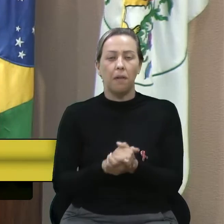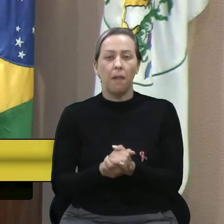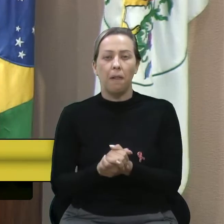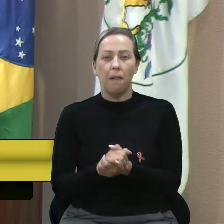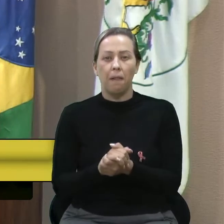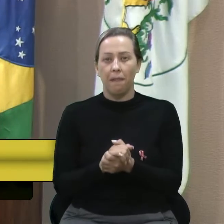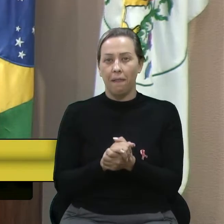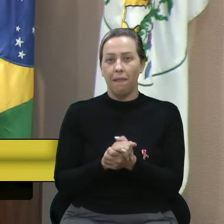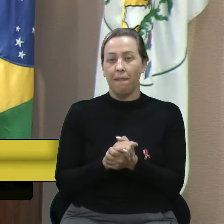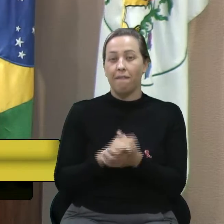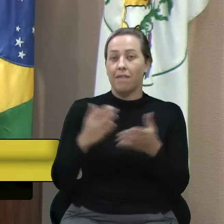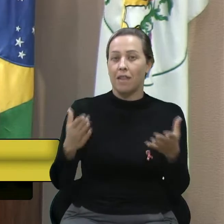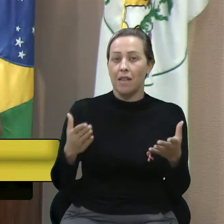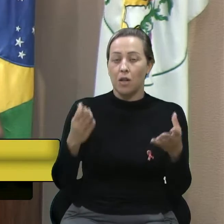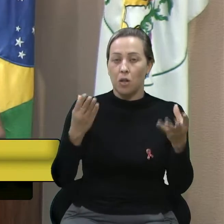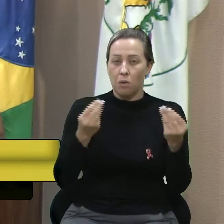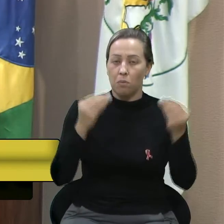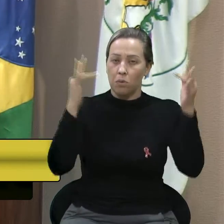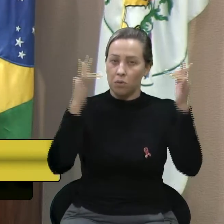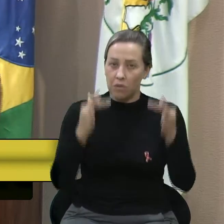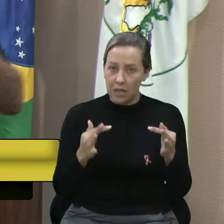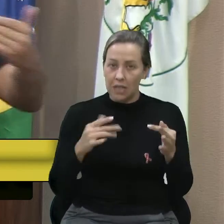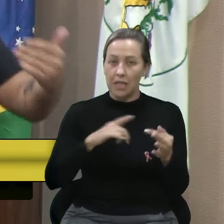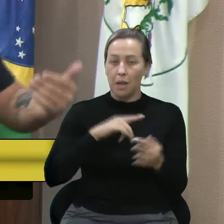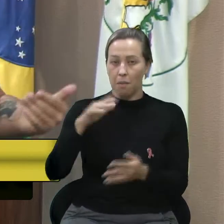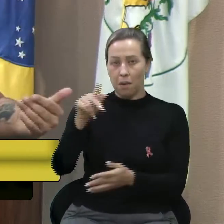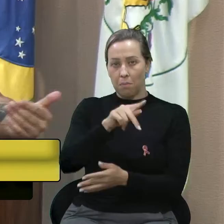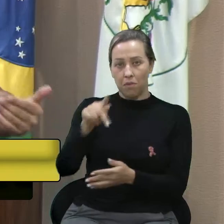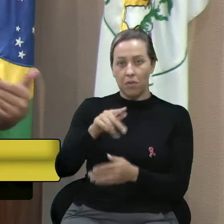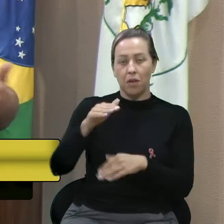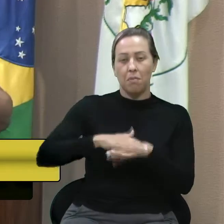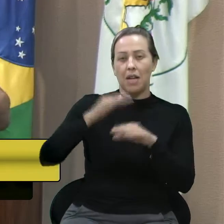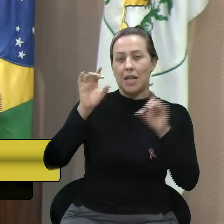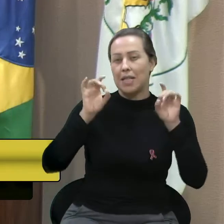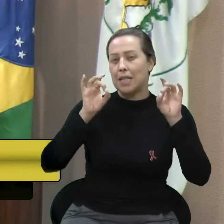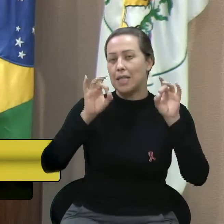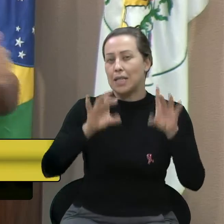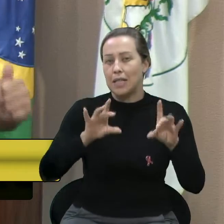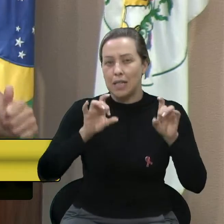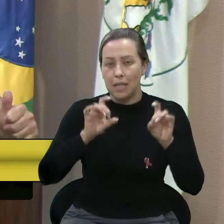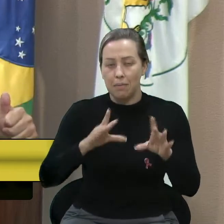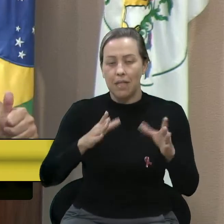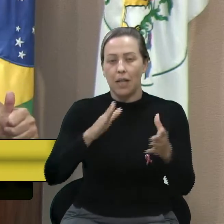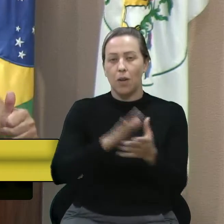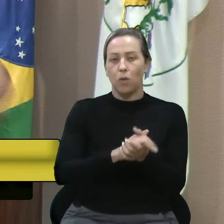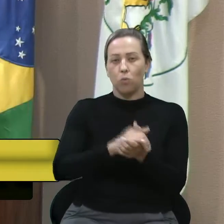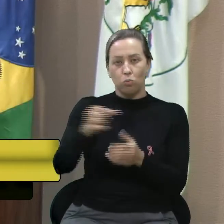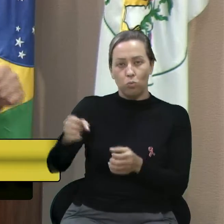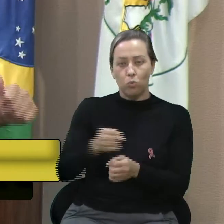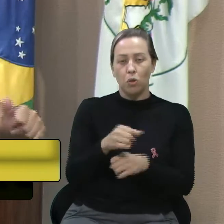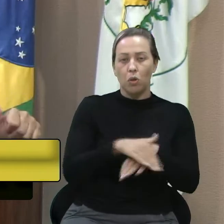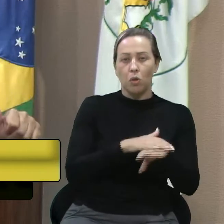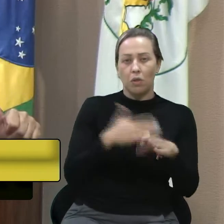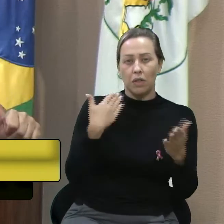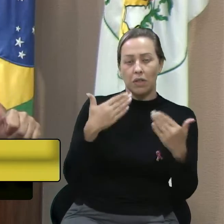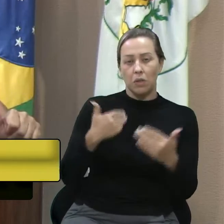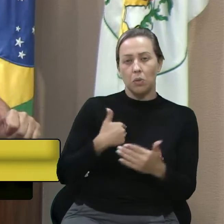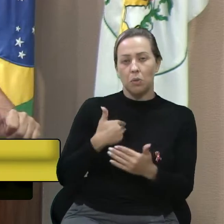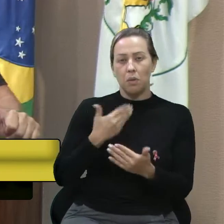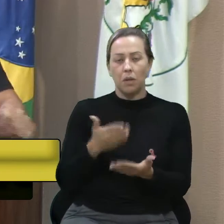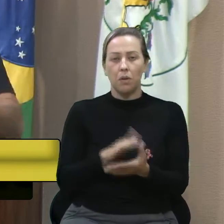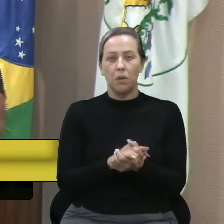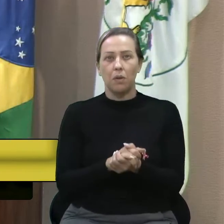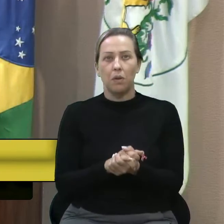fazer um H e disse assim: ai, muito feliz de ter a minha professora mais especial aqui, né, conversando comigo e tal.